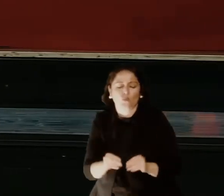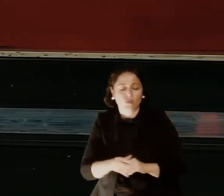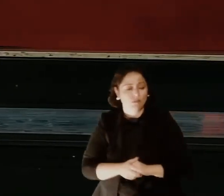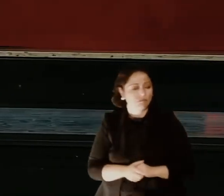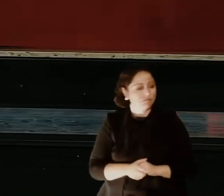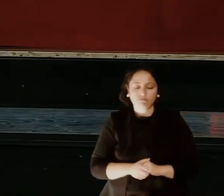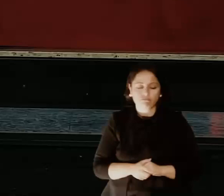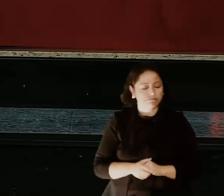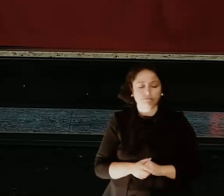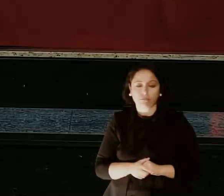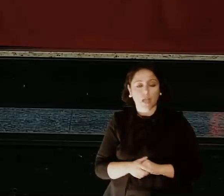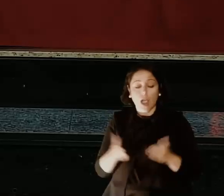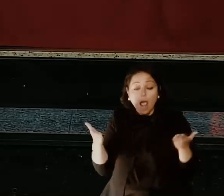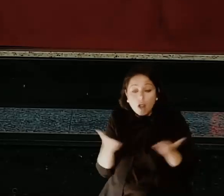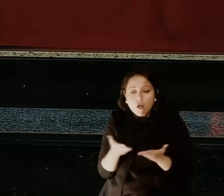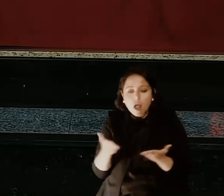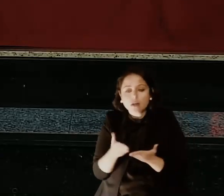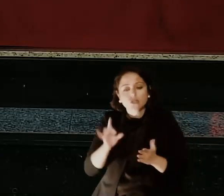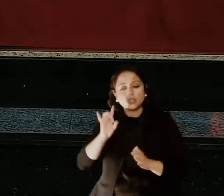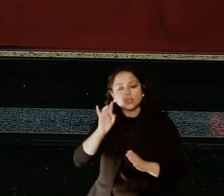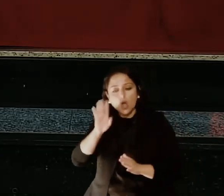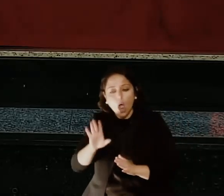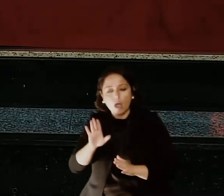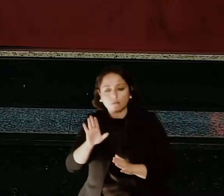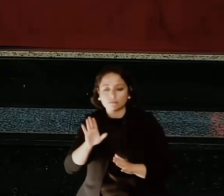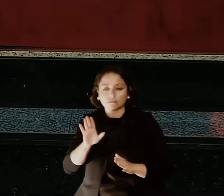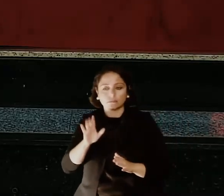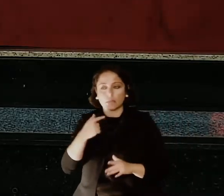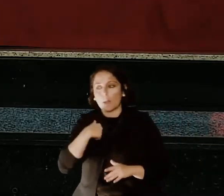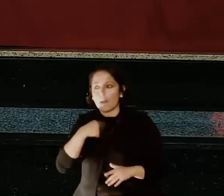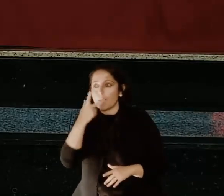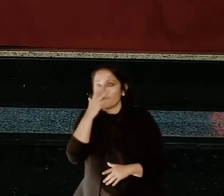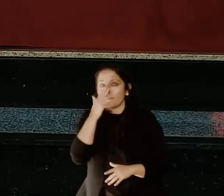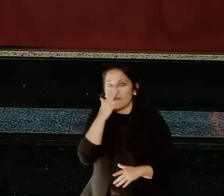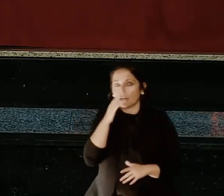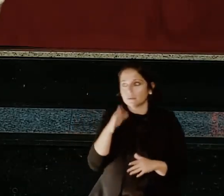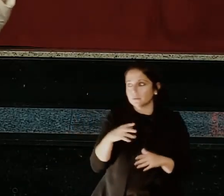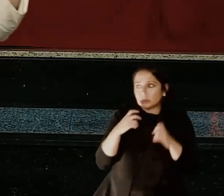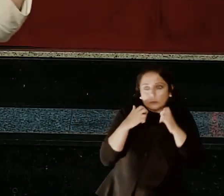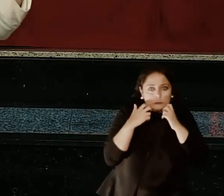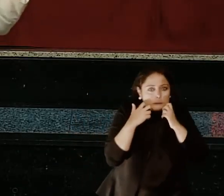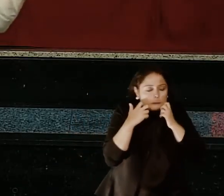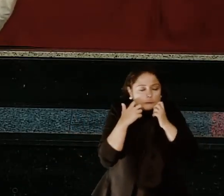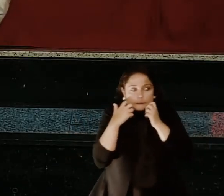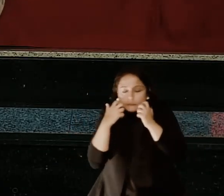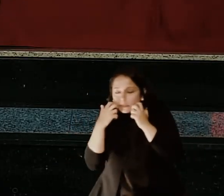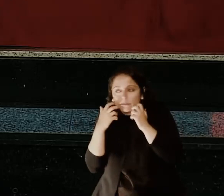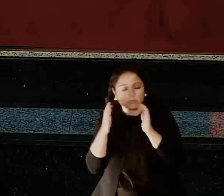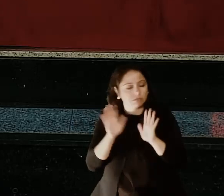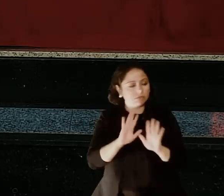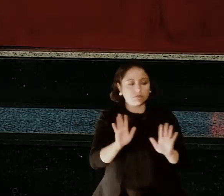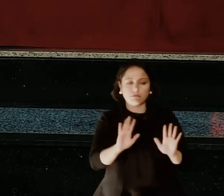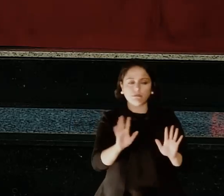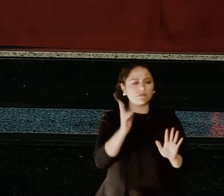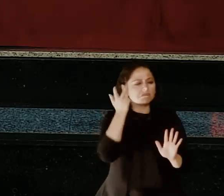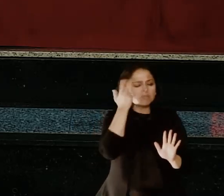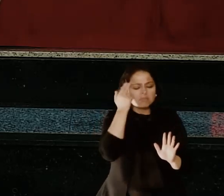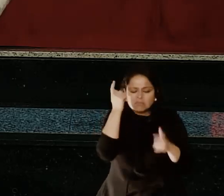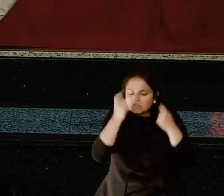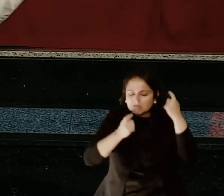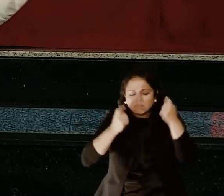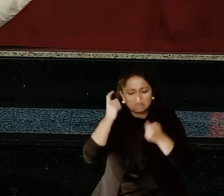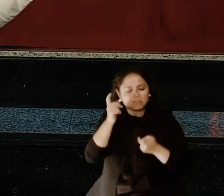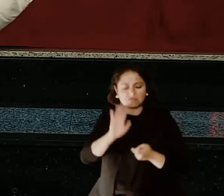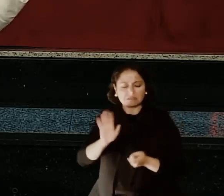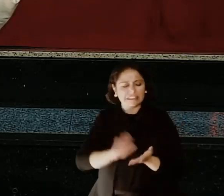movimentar, não precisa sair de lugar, fazer mais nada, e ninguém aqui está olhando para mim, nem para você agora, está todo mundo orando, esperando que nós tomemos a decisão